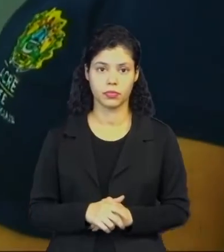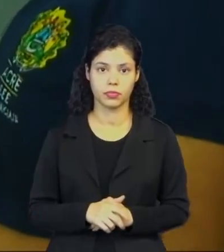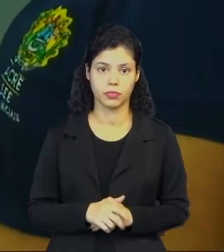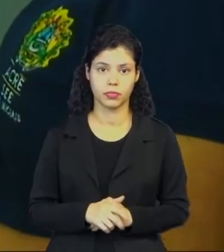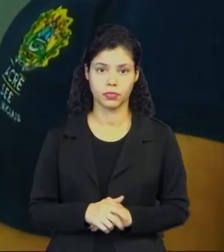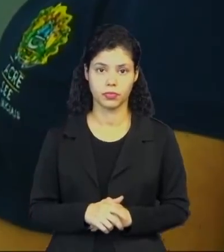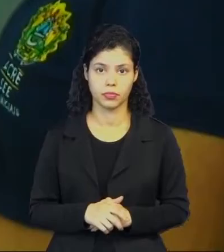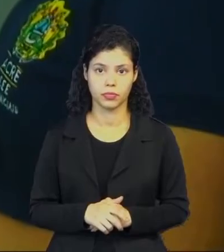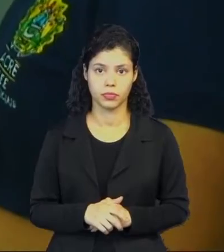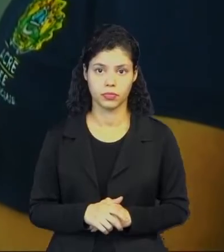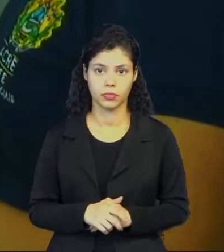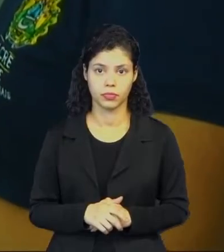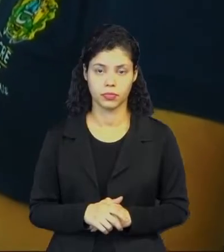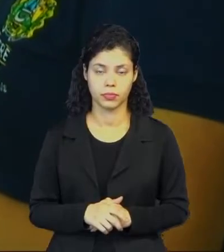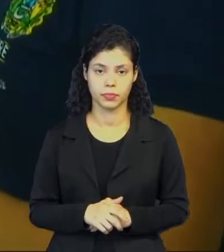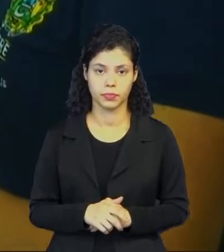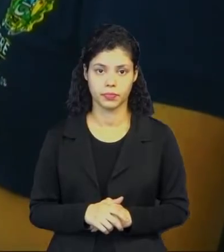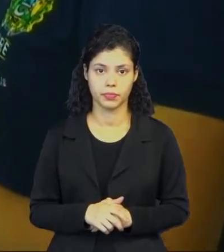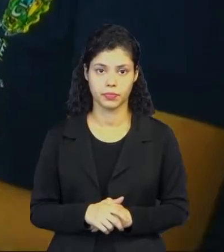4.